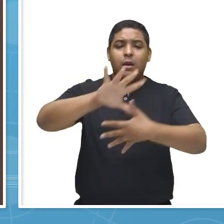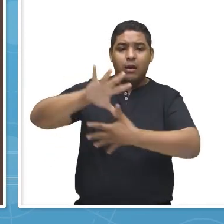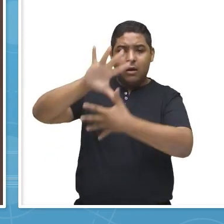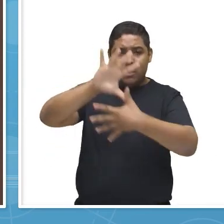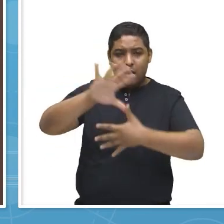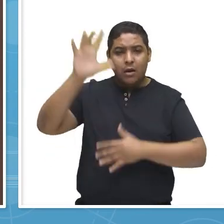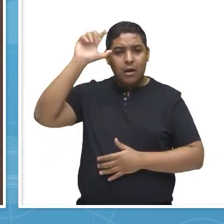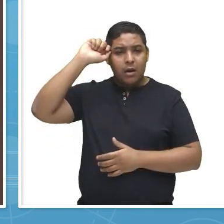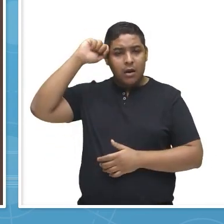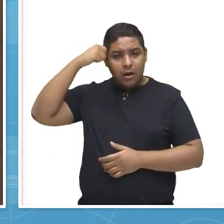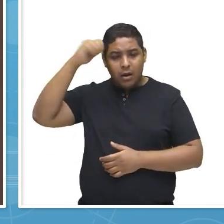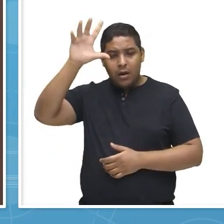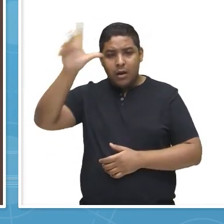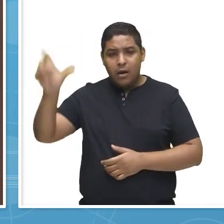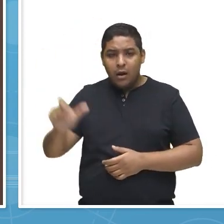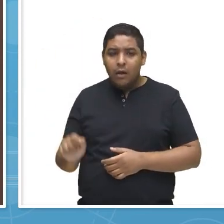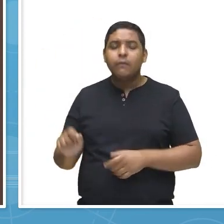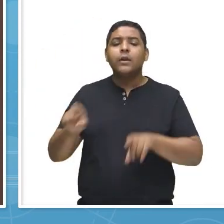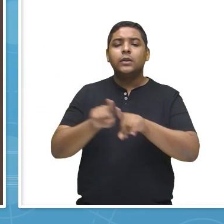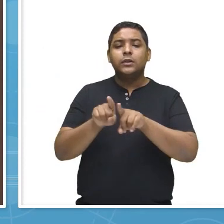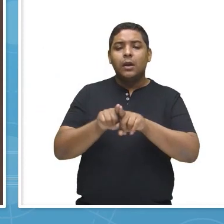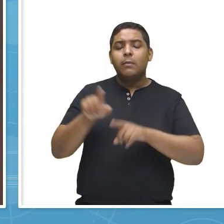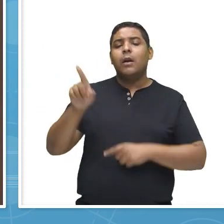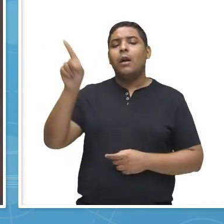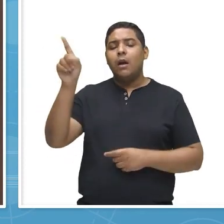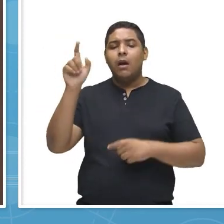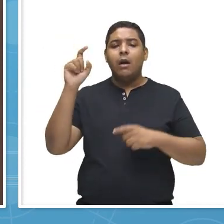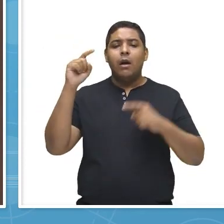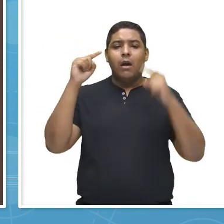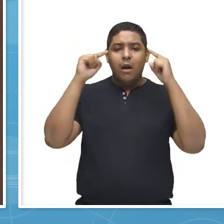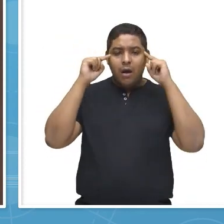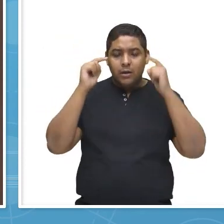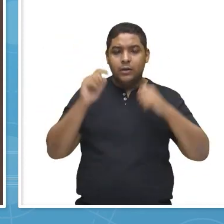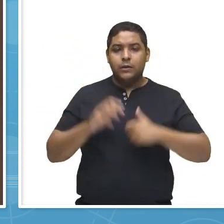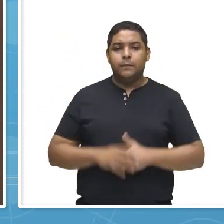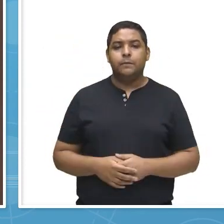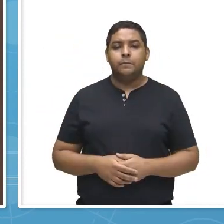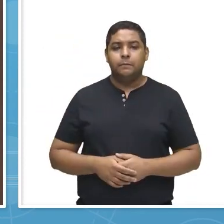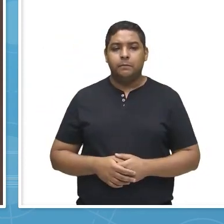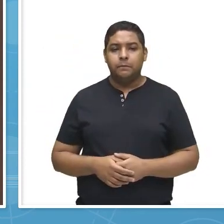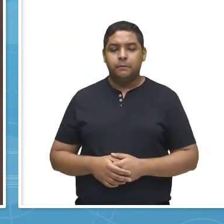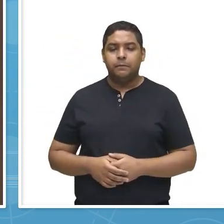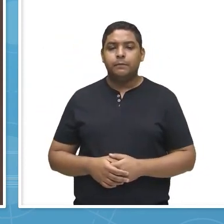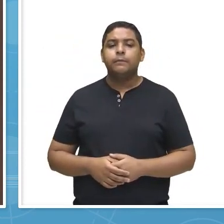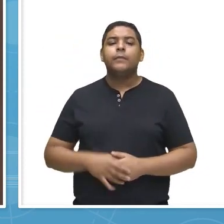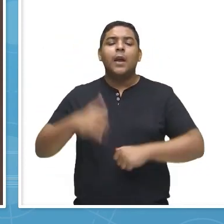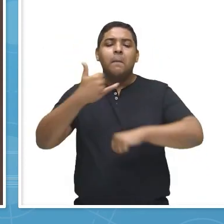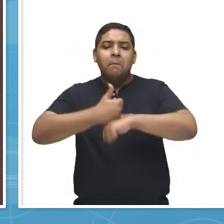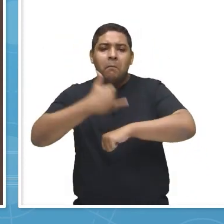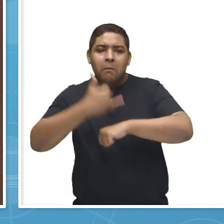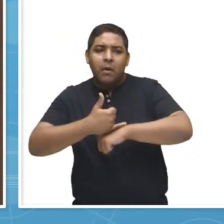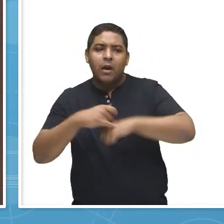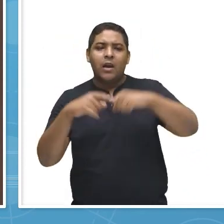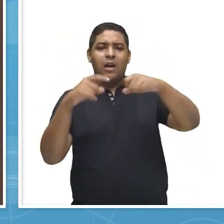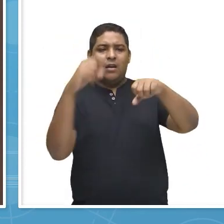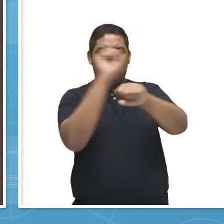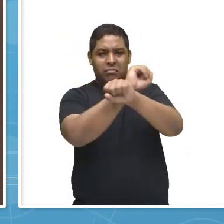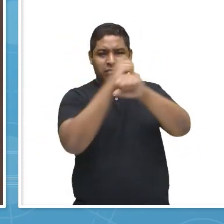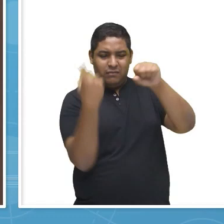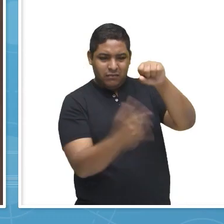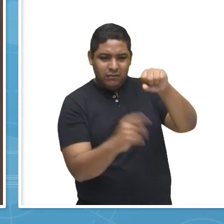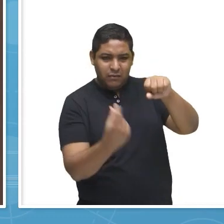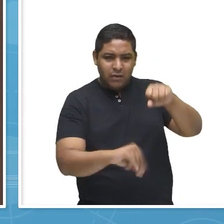África, da Ásia, como eu grifei aqui para vocês, buscando a mão de obra escrava, buscando metais preciosos, buscando os